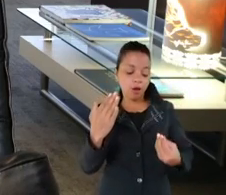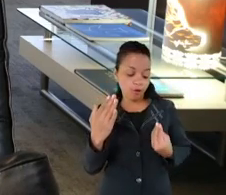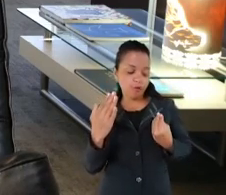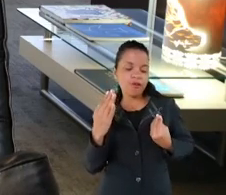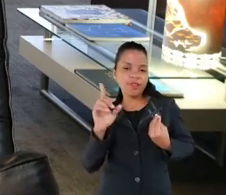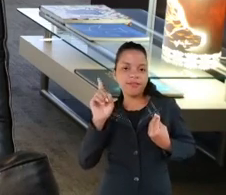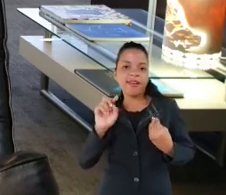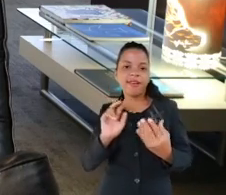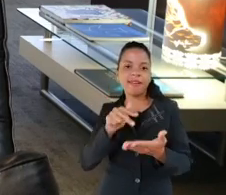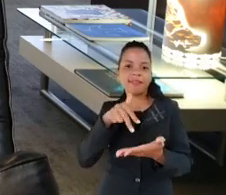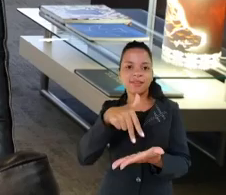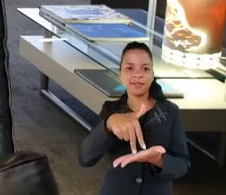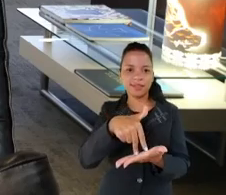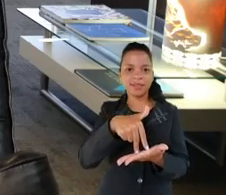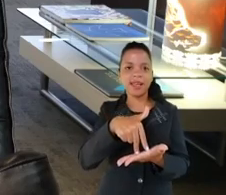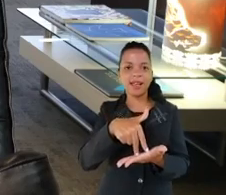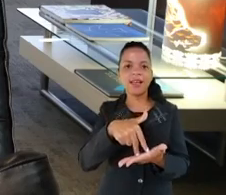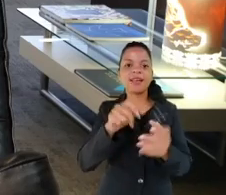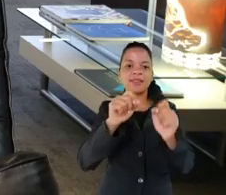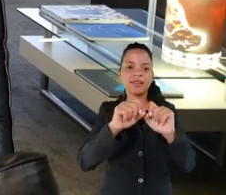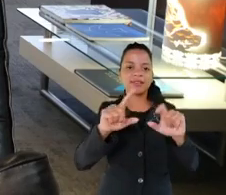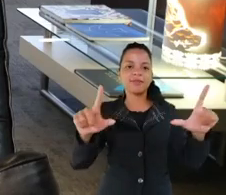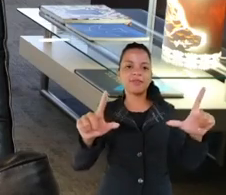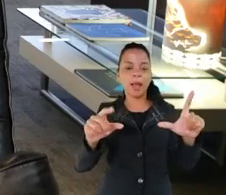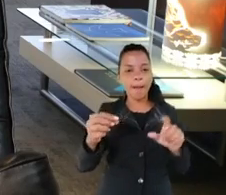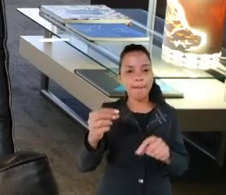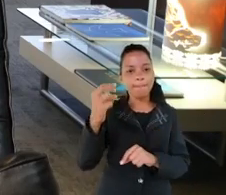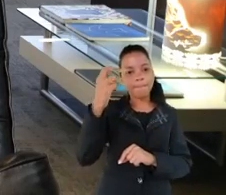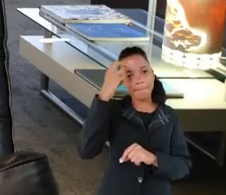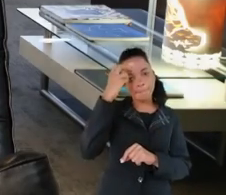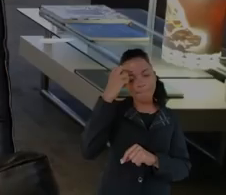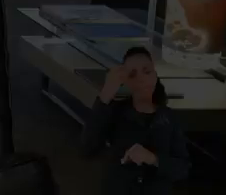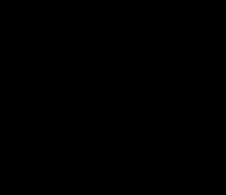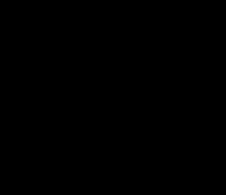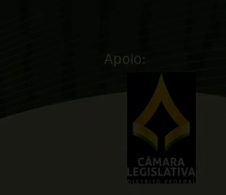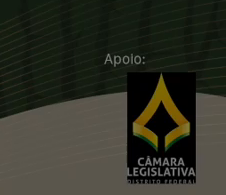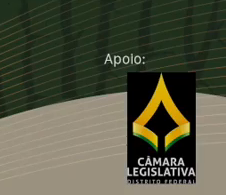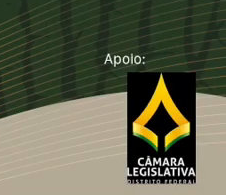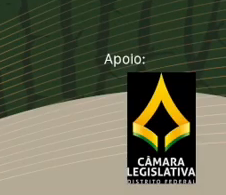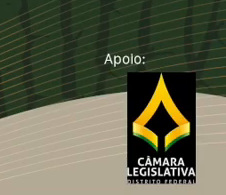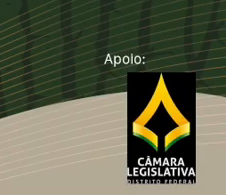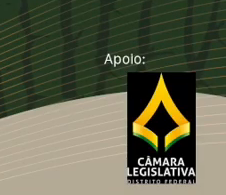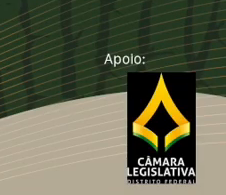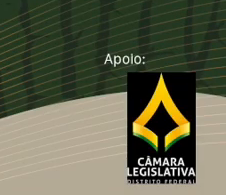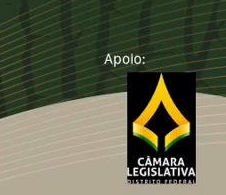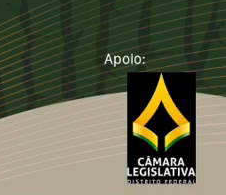plataforma Memória e Cultura do TJDFT. Obrigada e até o próximo evento.